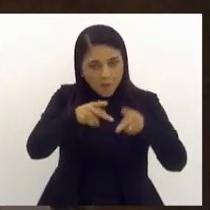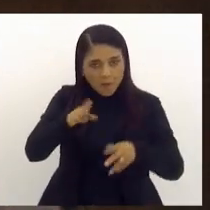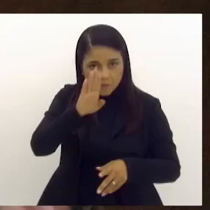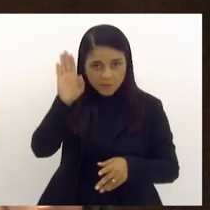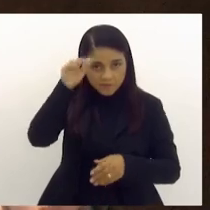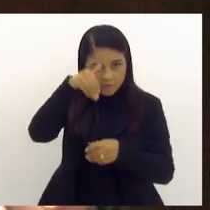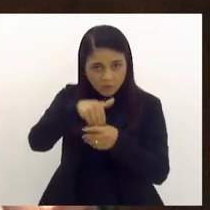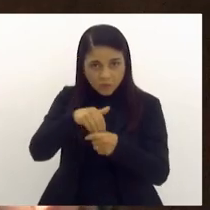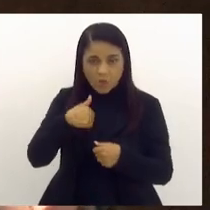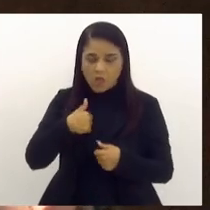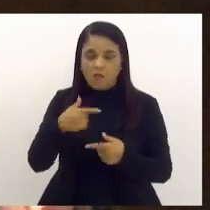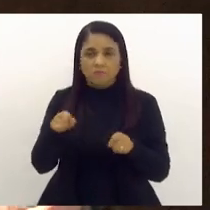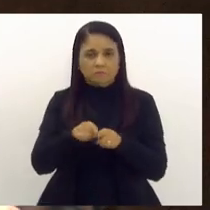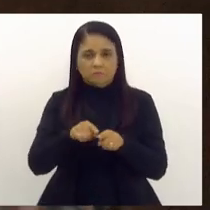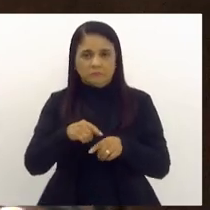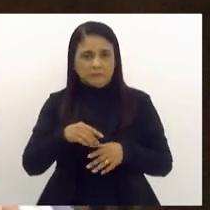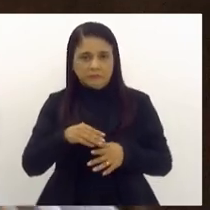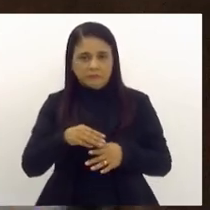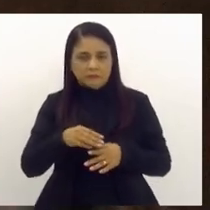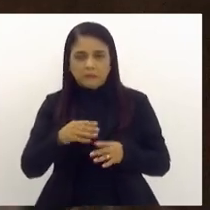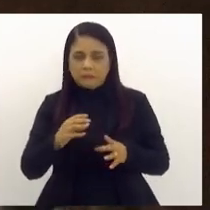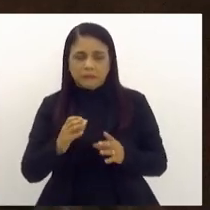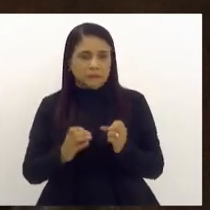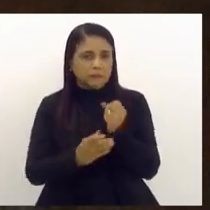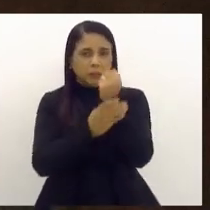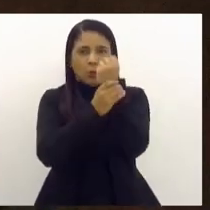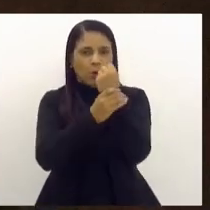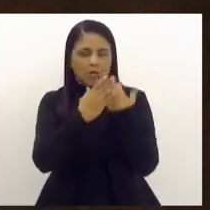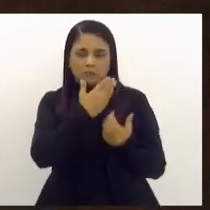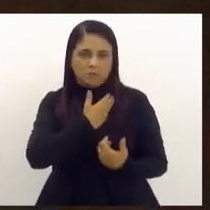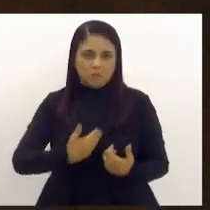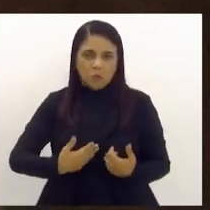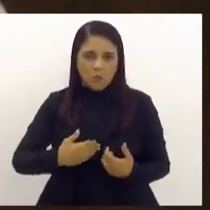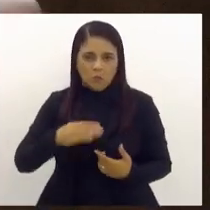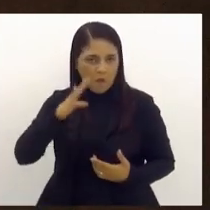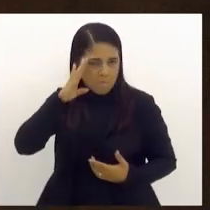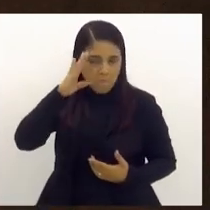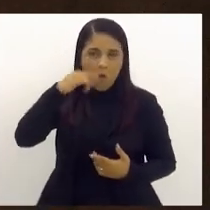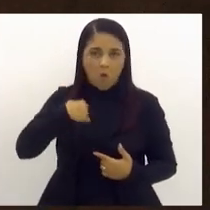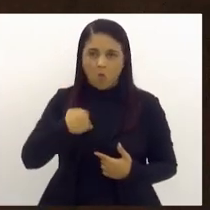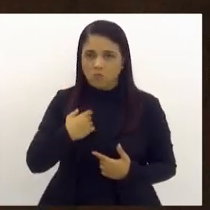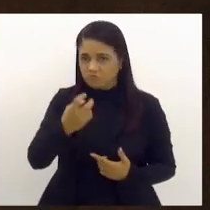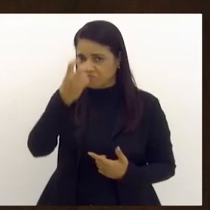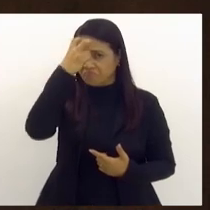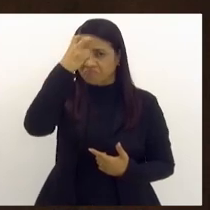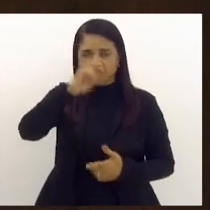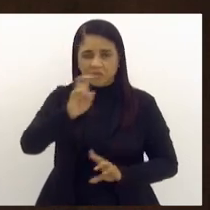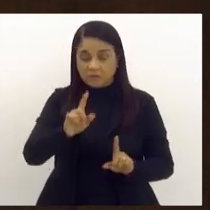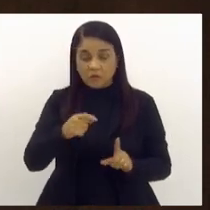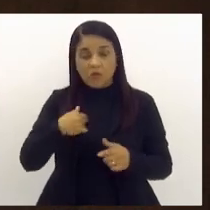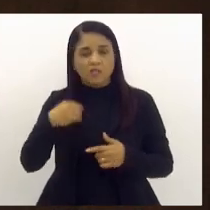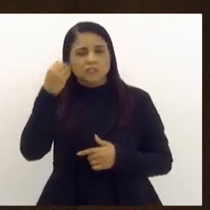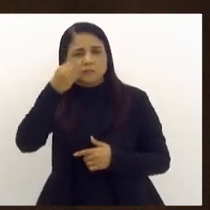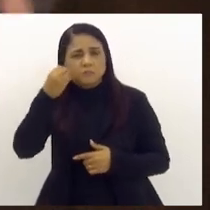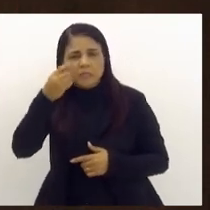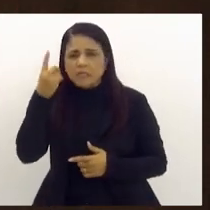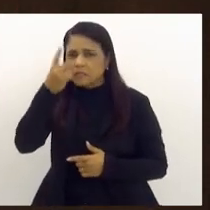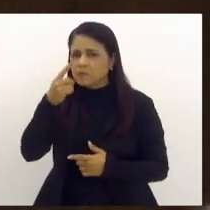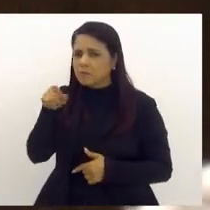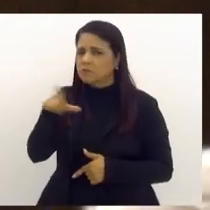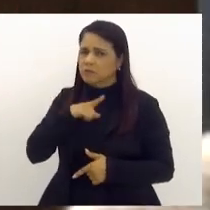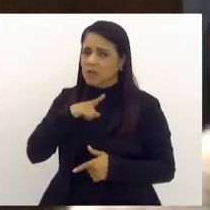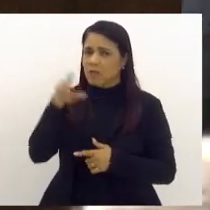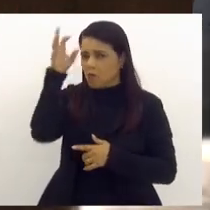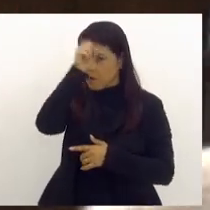demanda. Não sou nenhum mestre na segurança pública, não sou nenhum professor, estou aqui para aprender com deputados que têm mais experiência que eu na segurança pública, mas estou